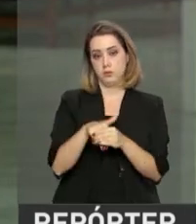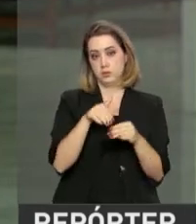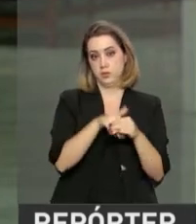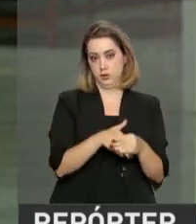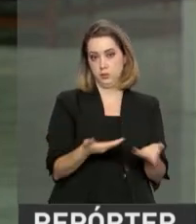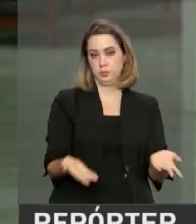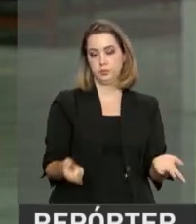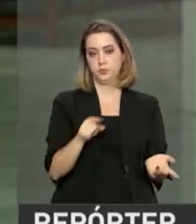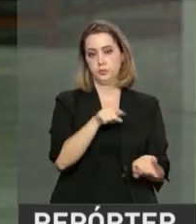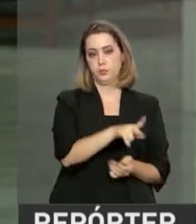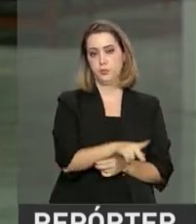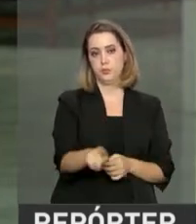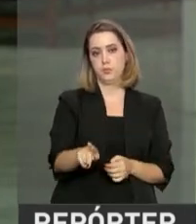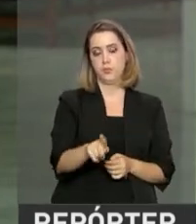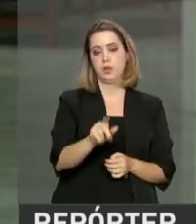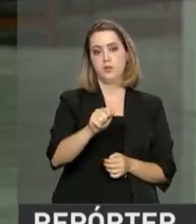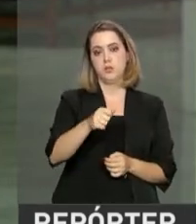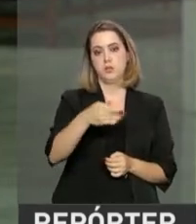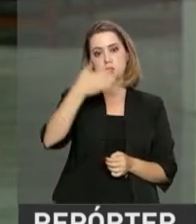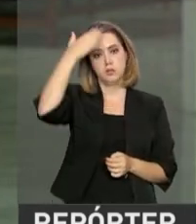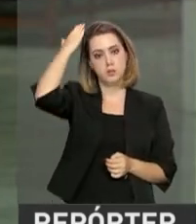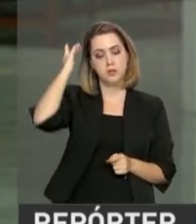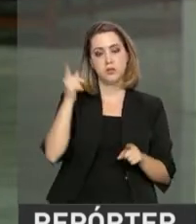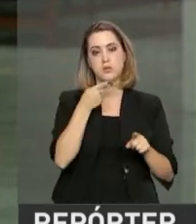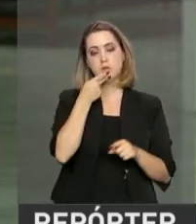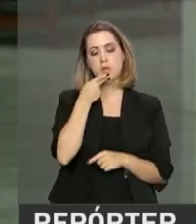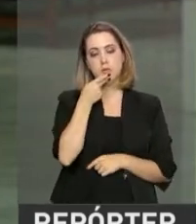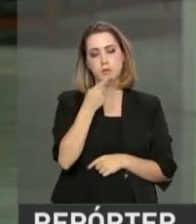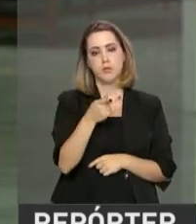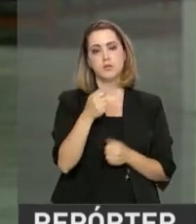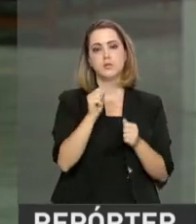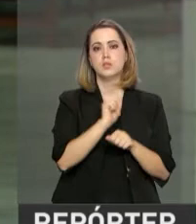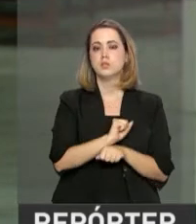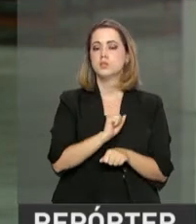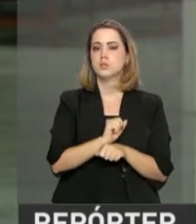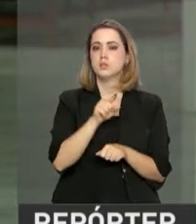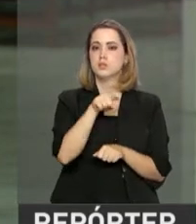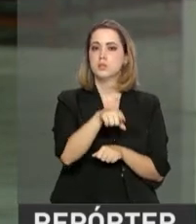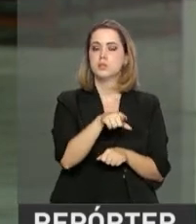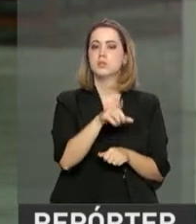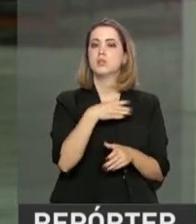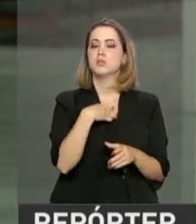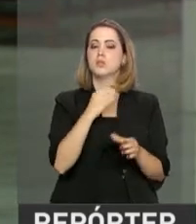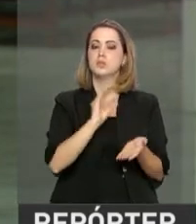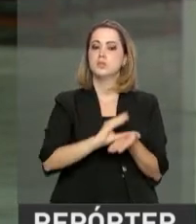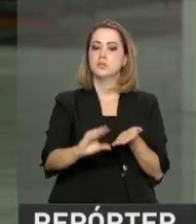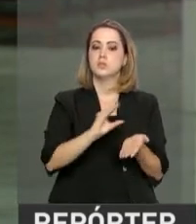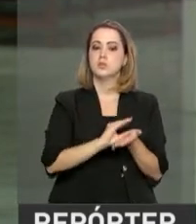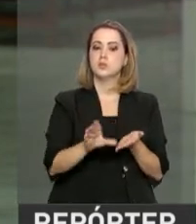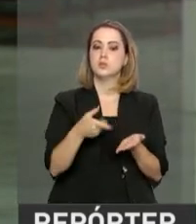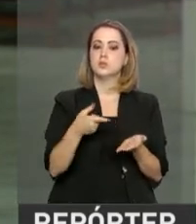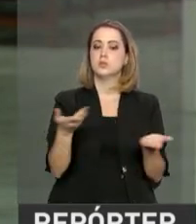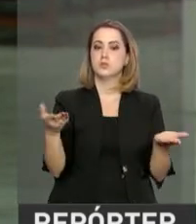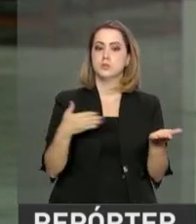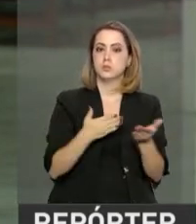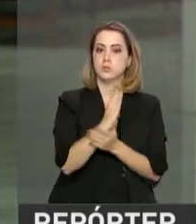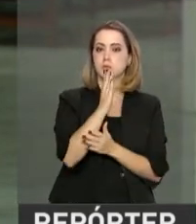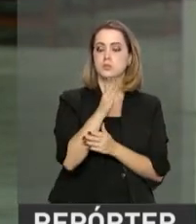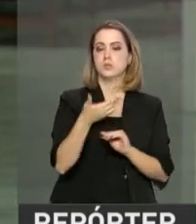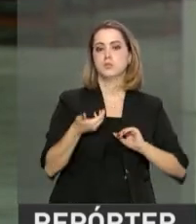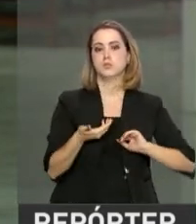parole o presidente michel de michel temer disse que espera que esses créditos sejam aprovados no congresso